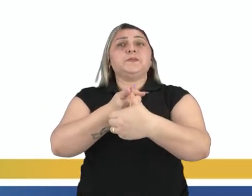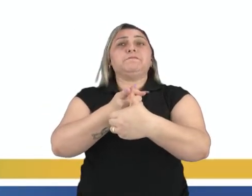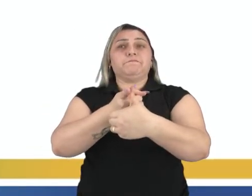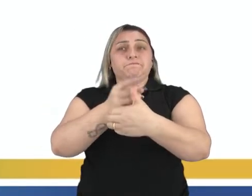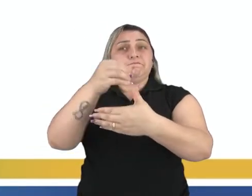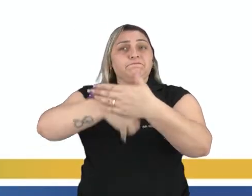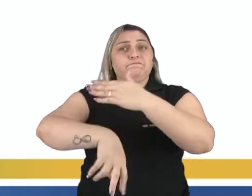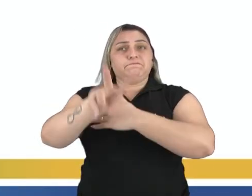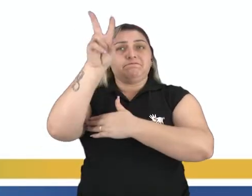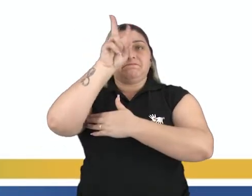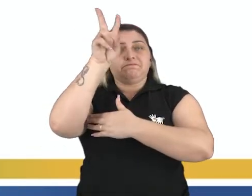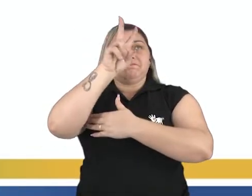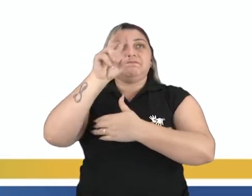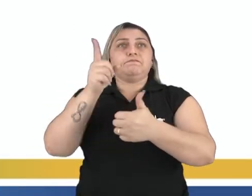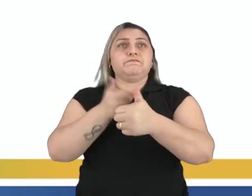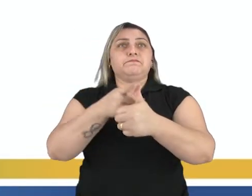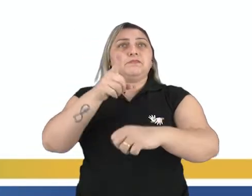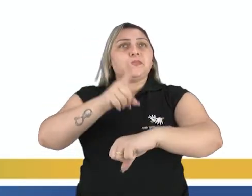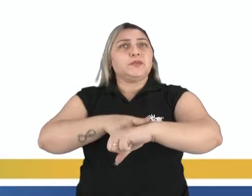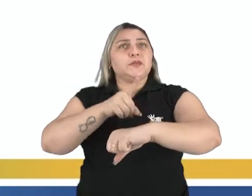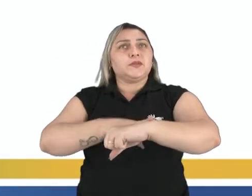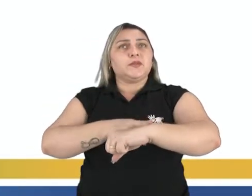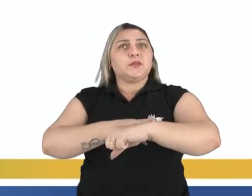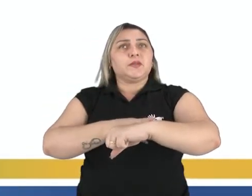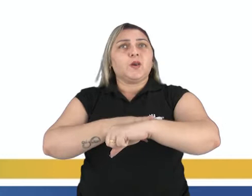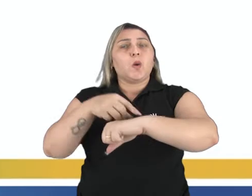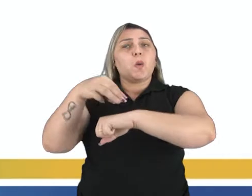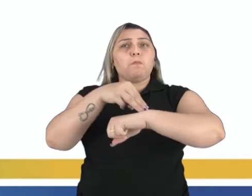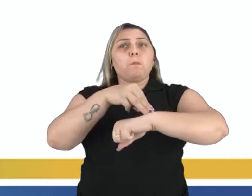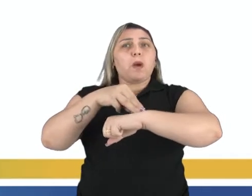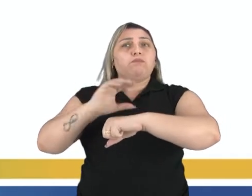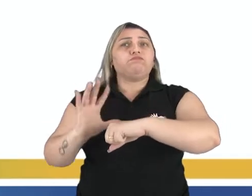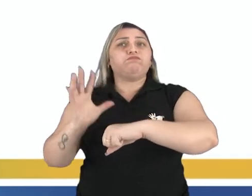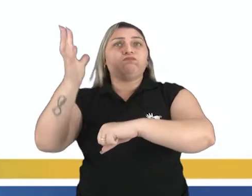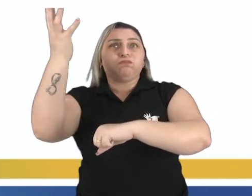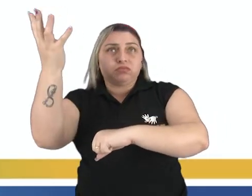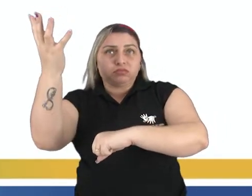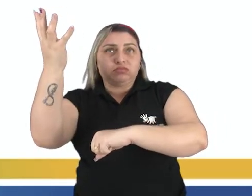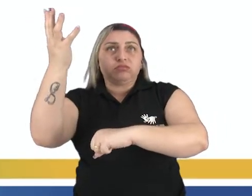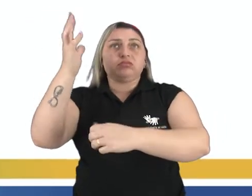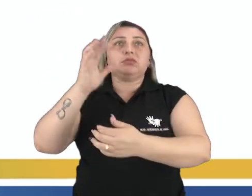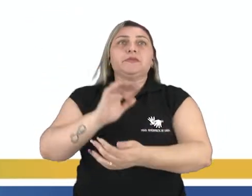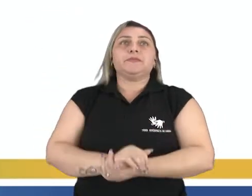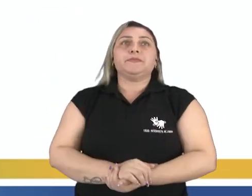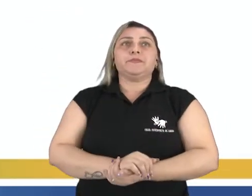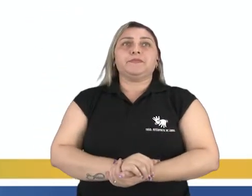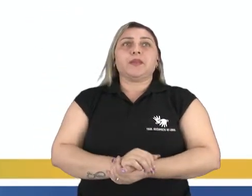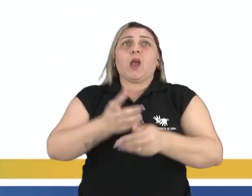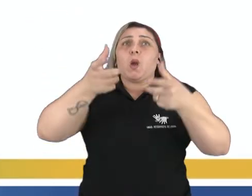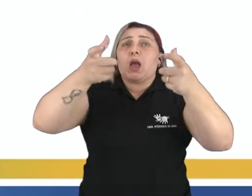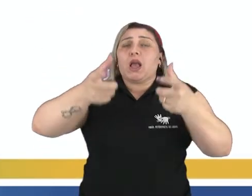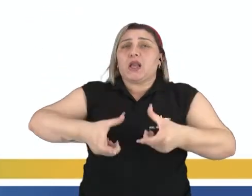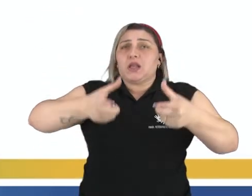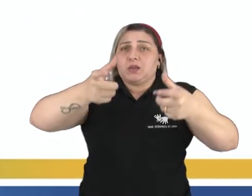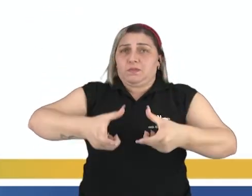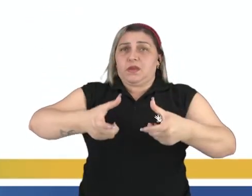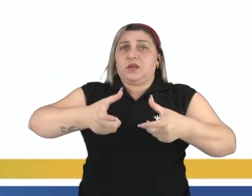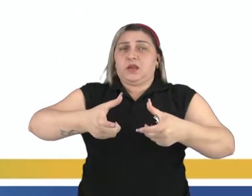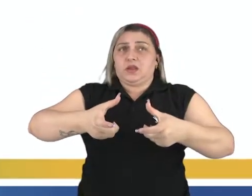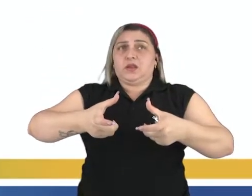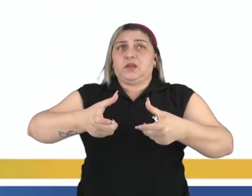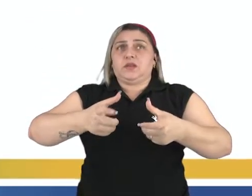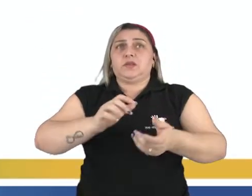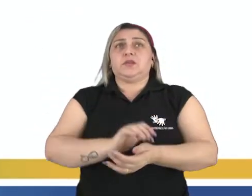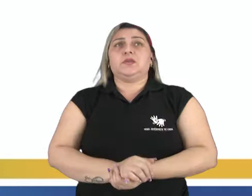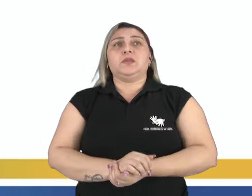marcado dentro da história a nós temos que ter o que o tempo que marca o momento em que os fatos acontecem A